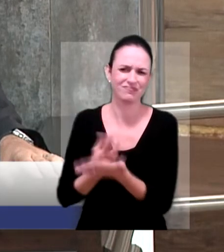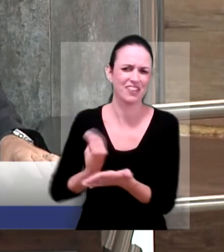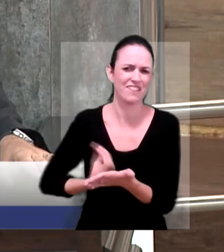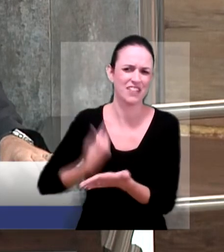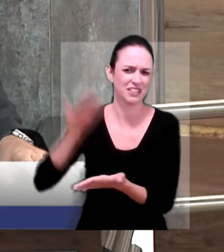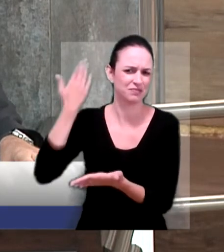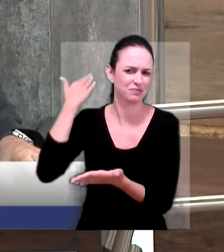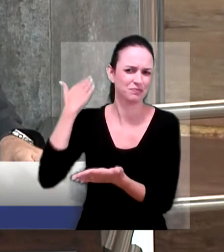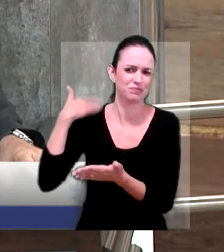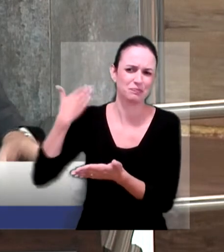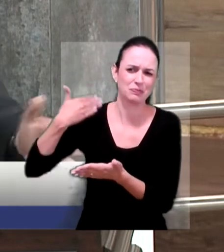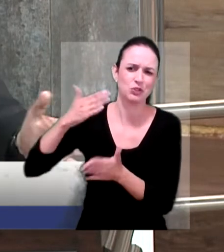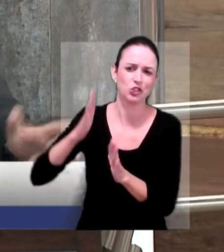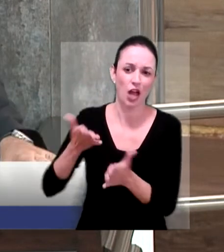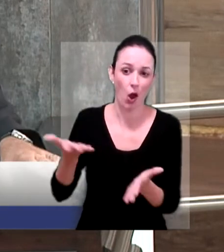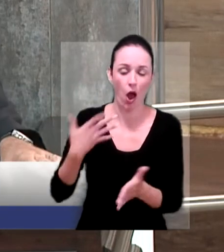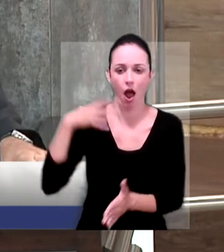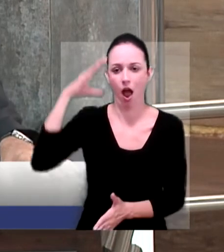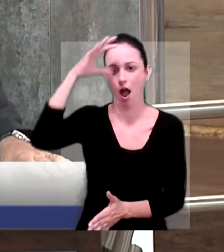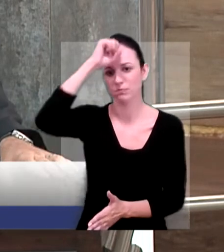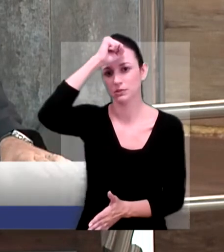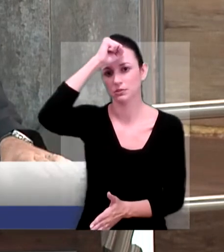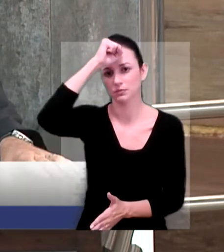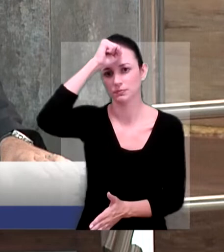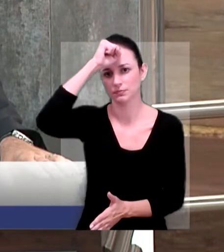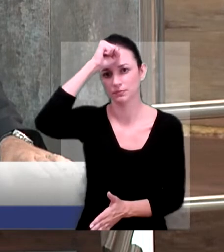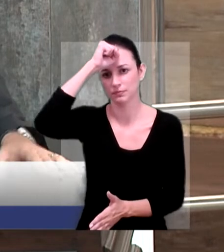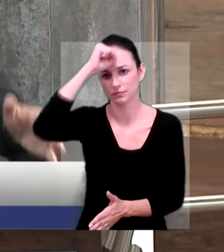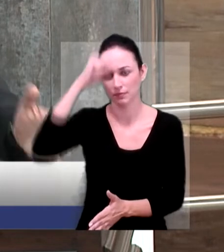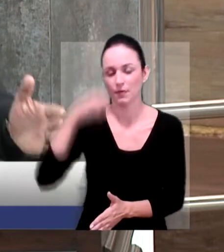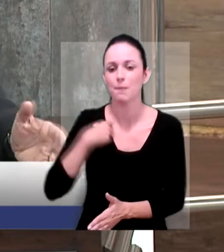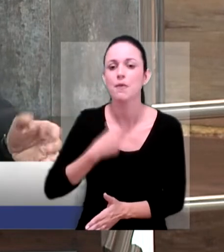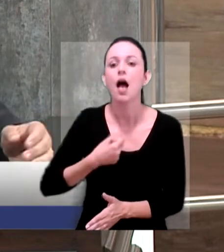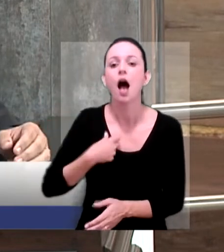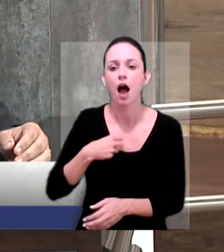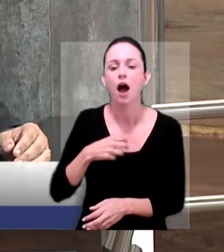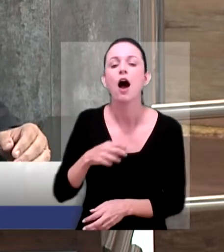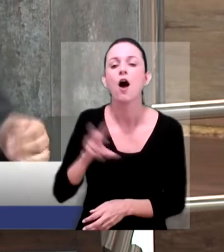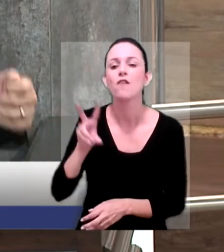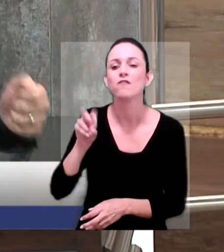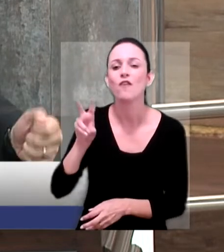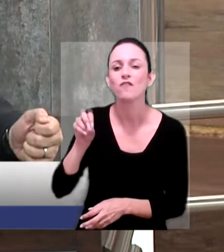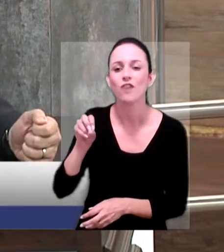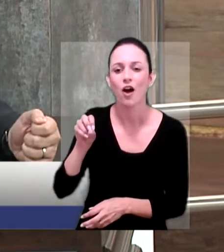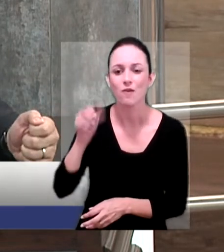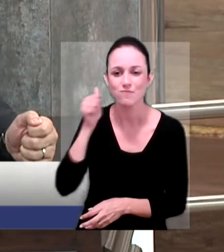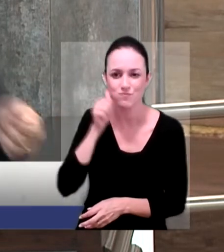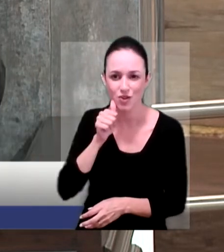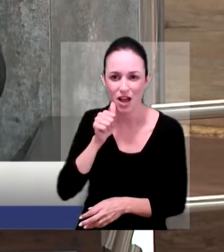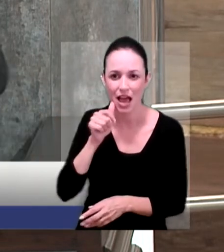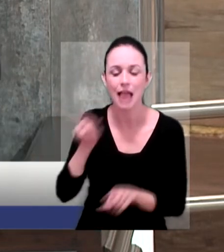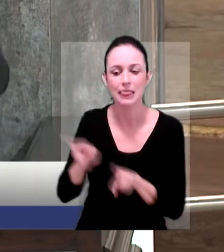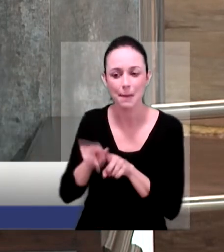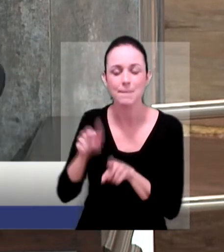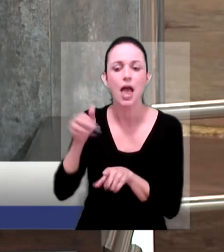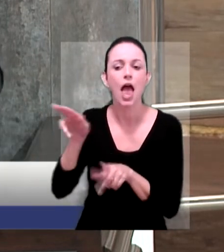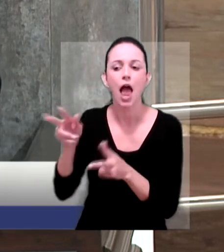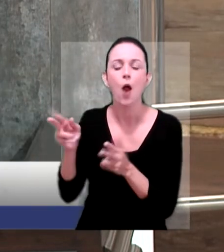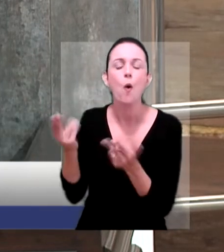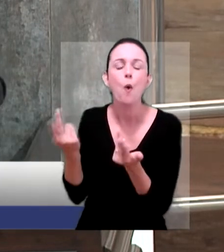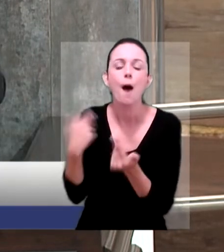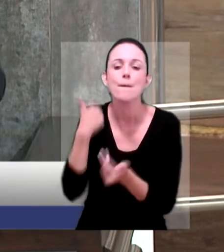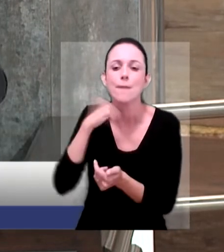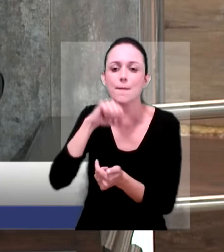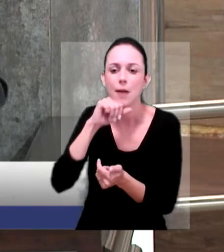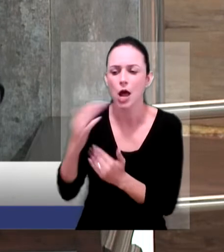Agradeço a minha avó, que é minha mãe também, que não me deixou passar fome e que lutou todo dia para